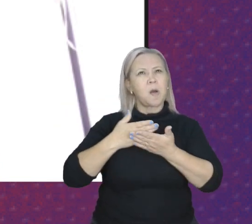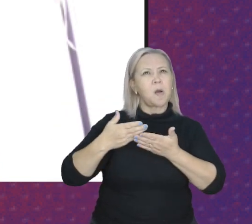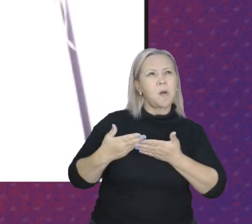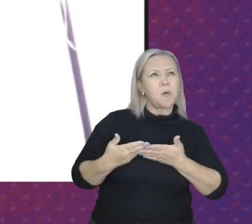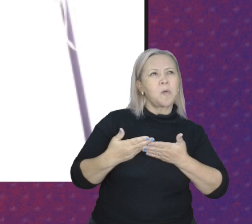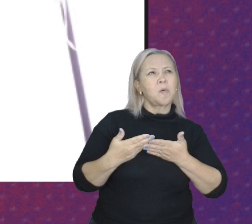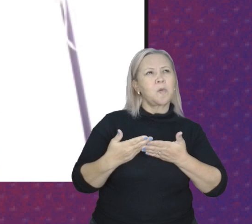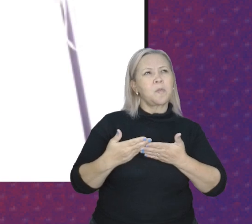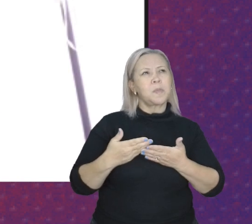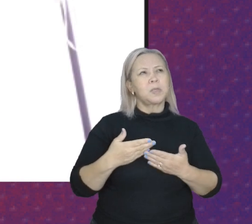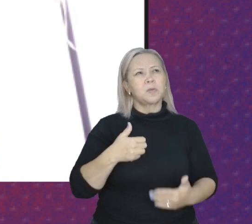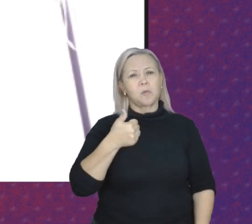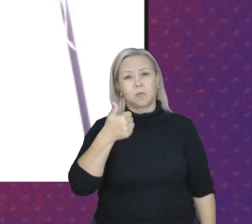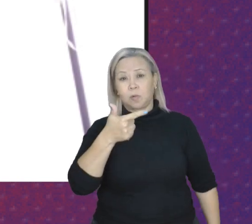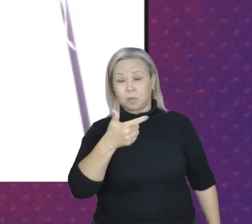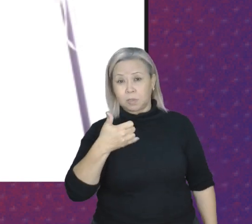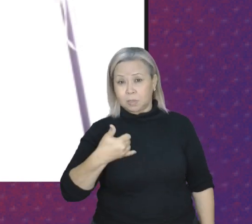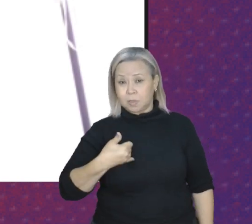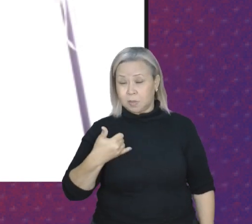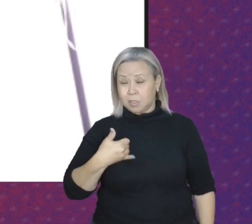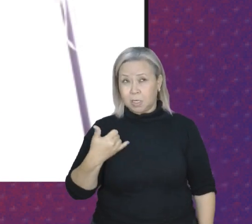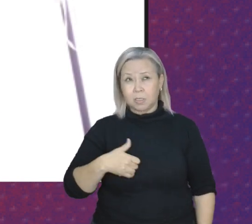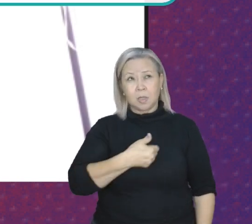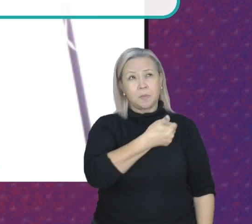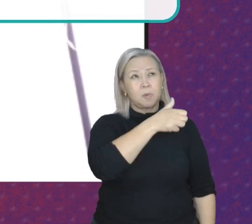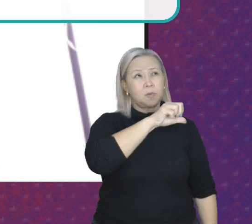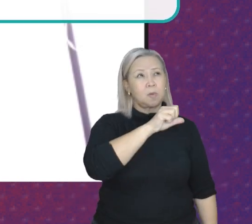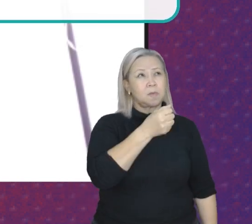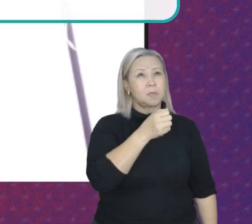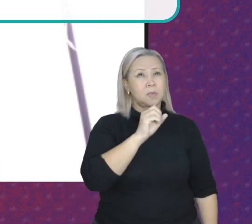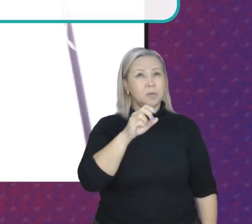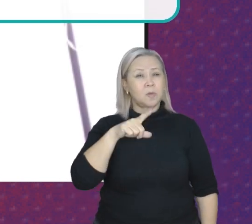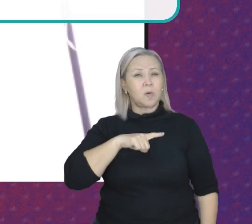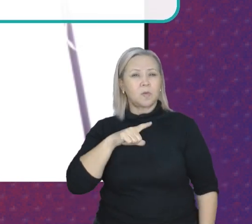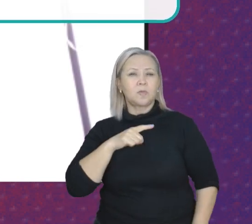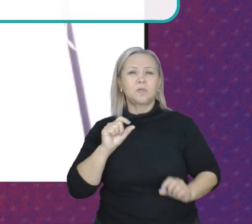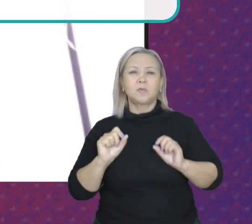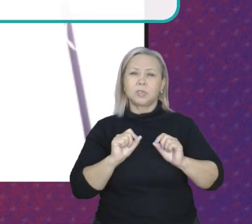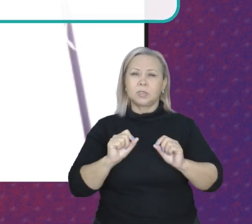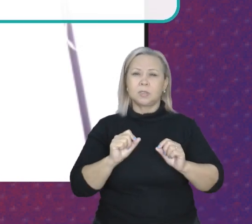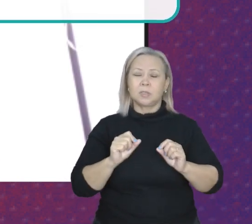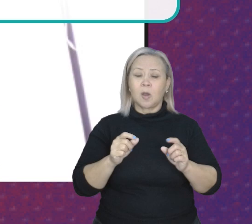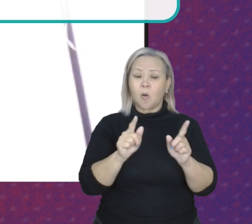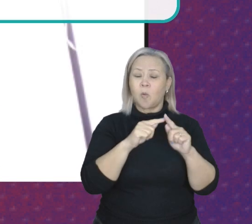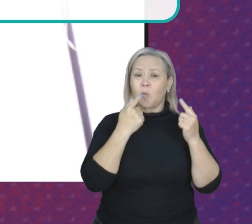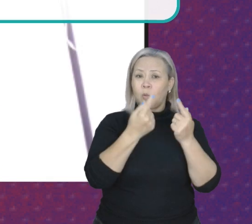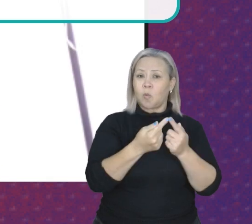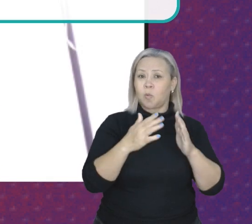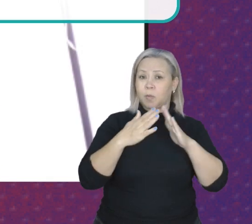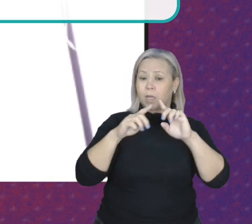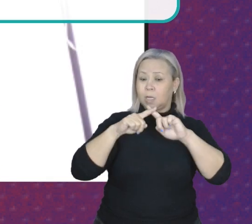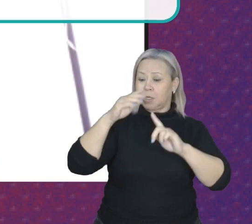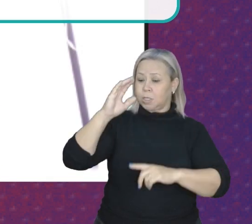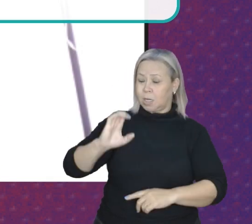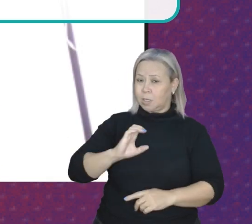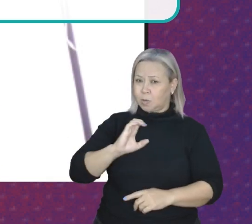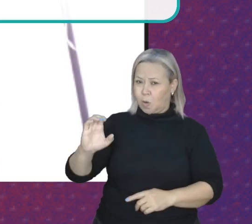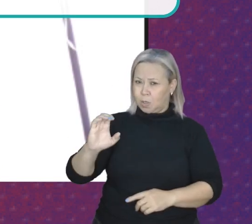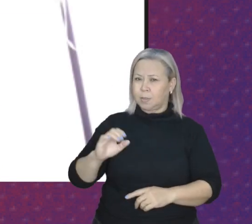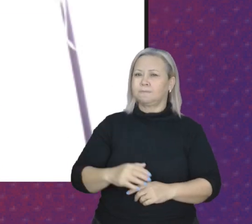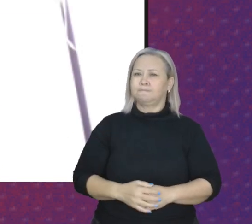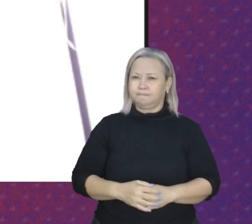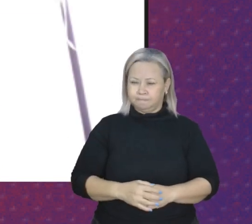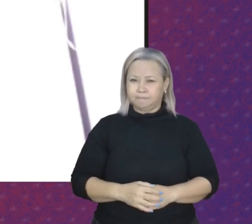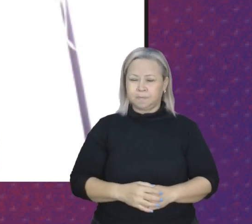numa corrente da Igreja Católica nos anos 80 que chamava Pão, Terra e Liberdade. E dentro desses diálogos, além de